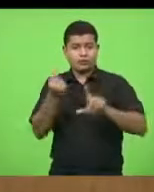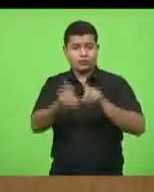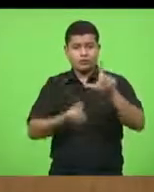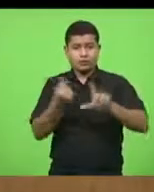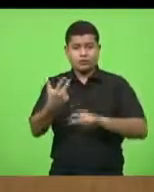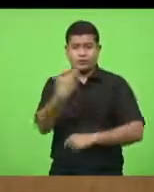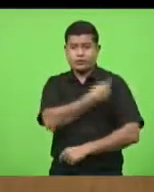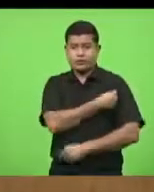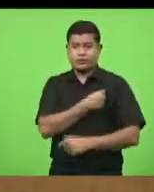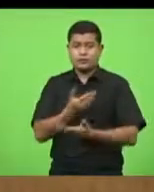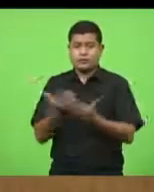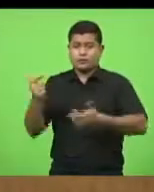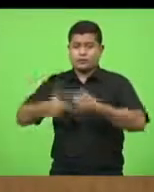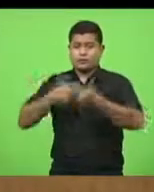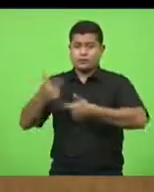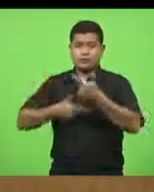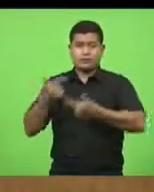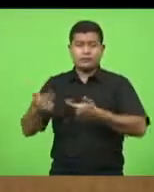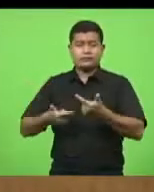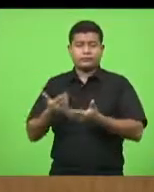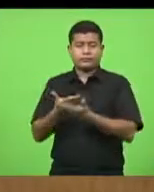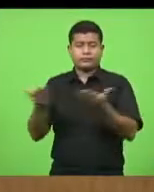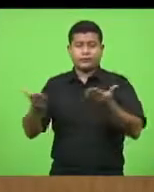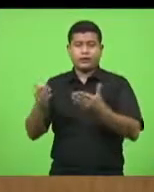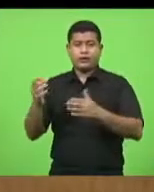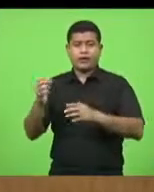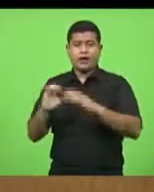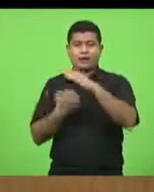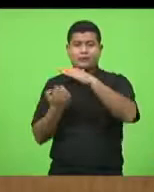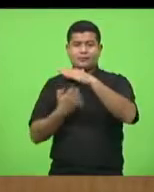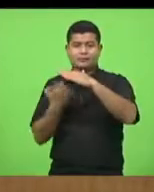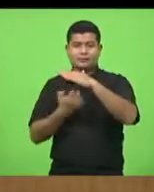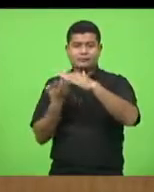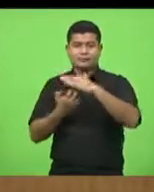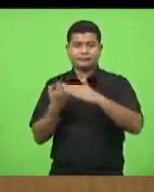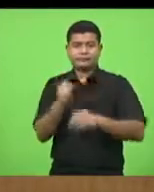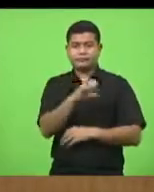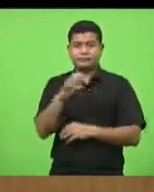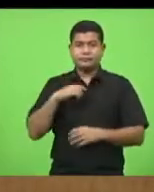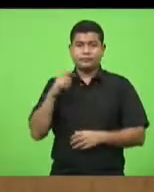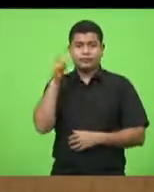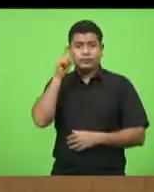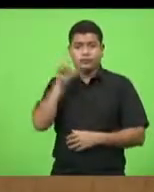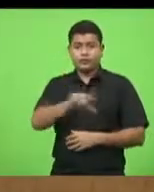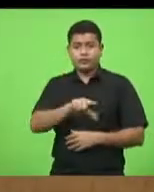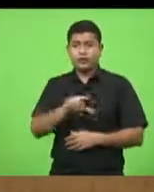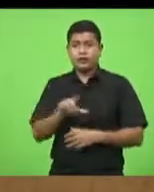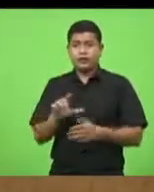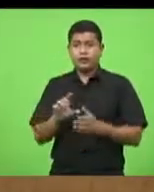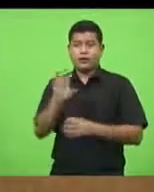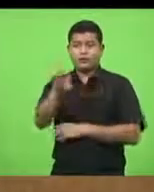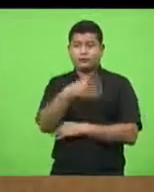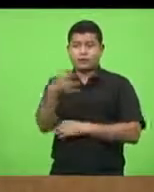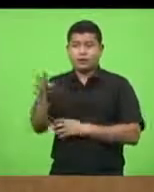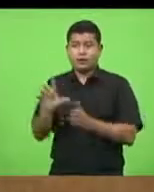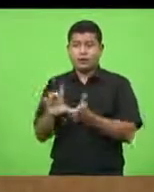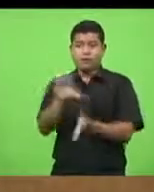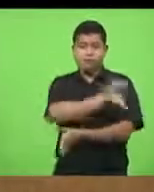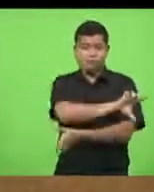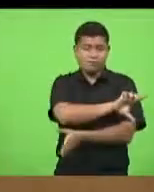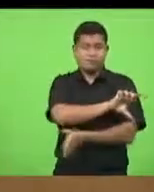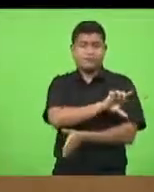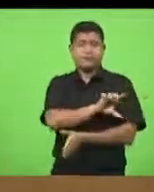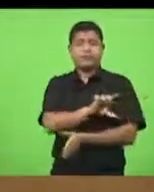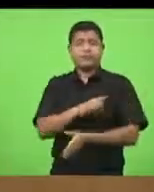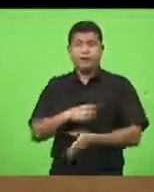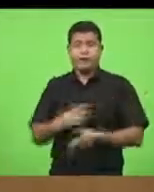das empresas catarinenses, a possibilidade de adiantar o calendário de imunização, claro, desde que comprovada